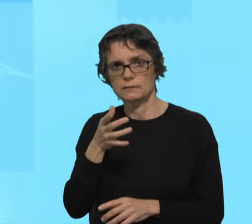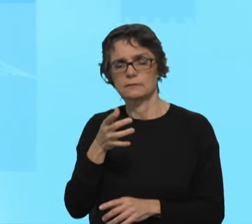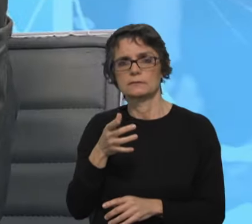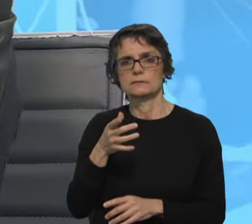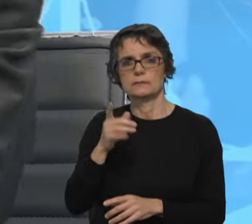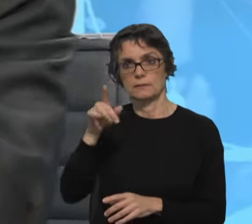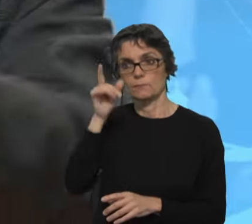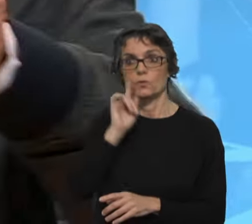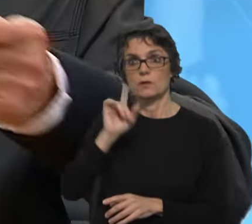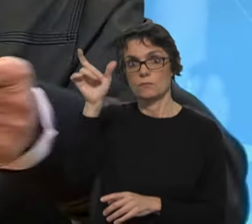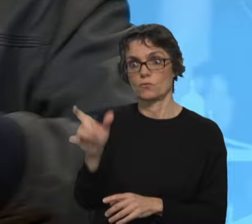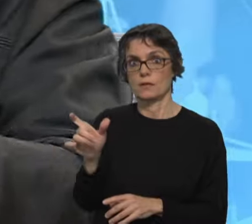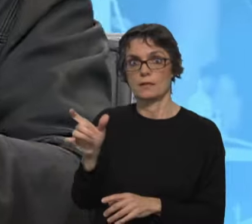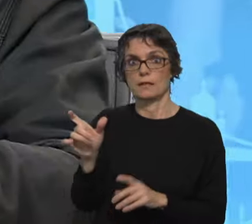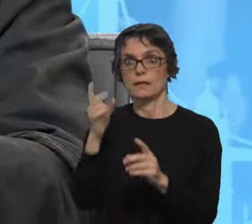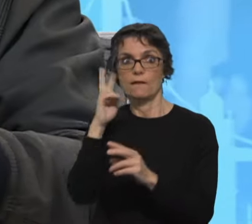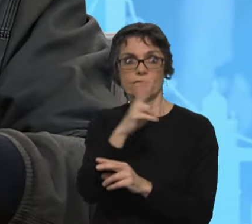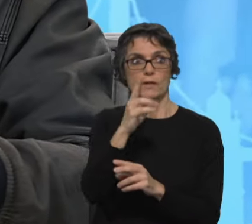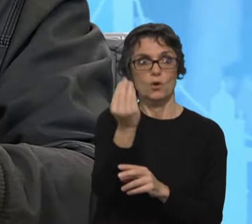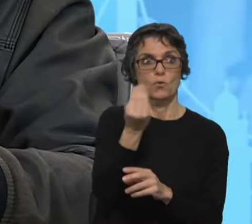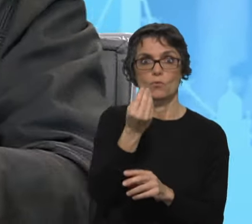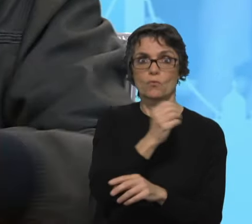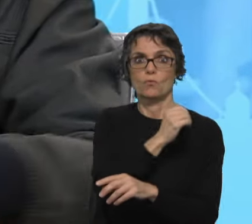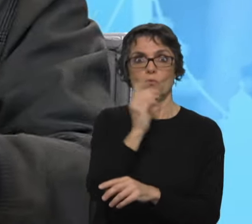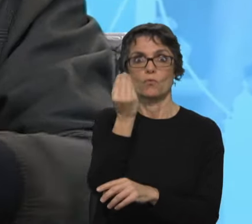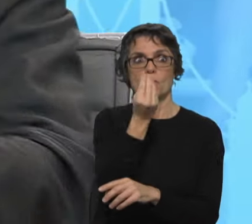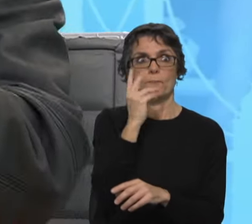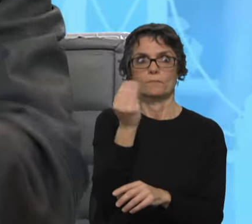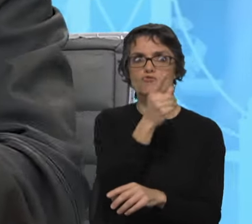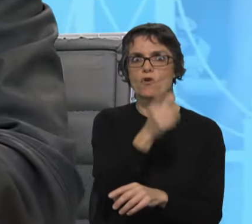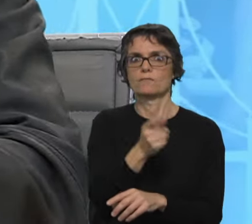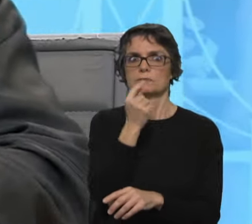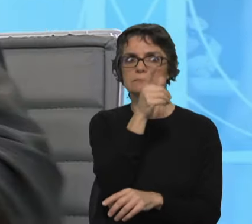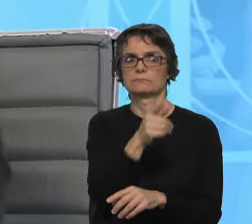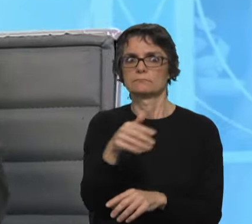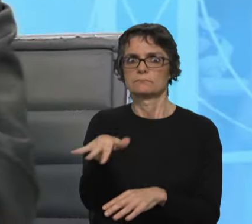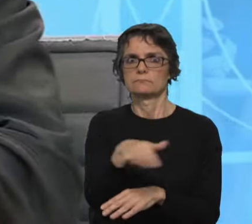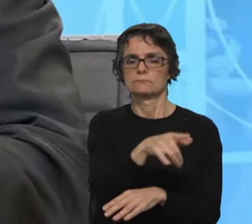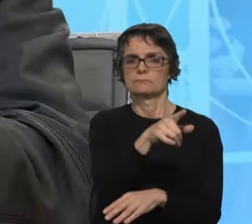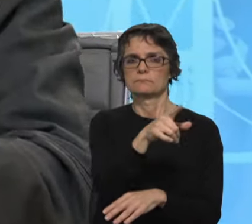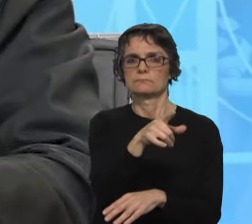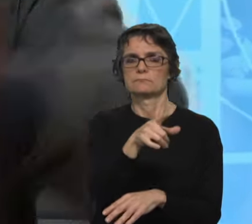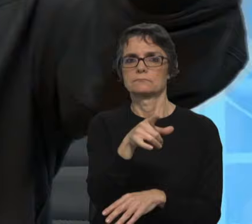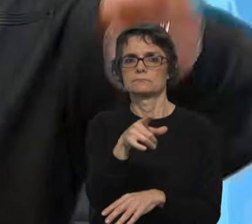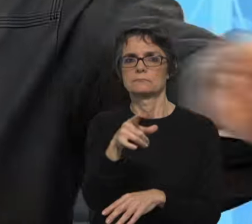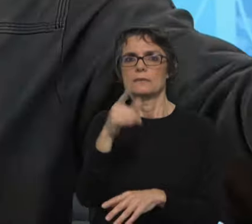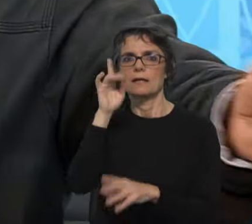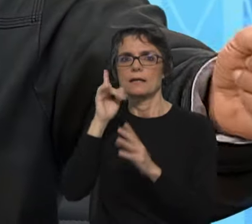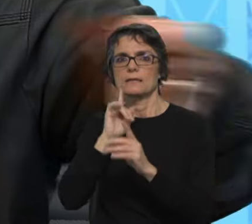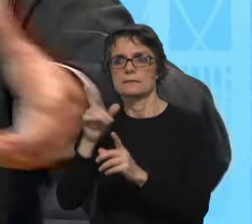até quando vê um rapaz novo no meio da da da da quando vai na cochia lança para o rapaz